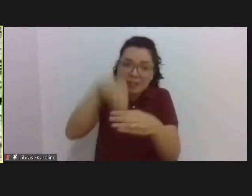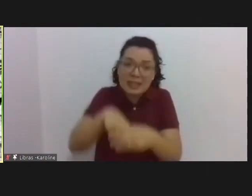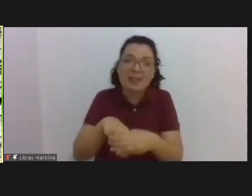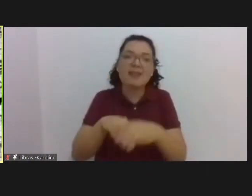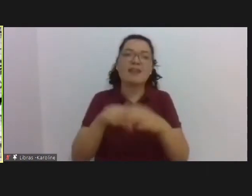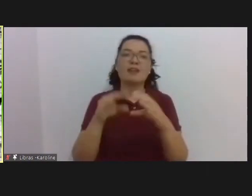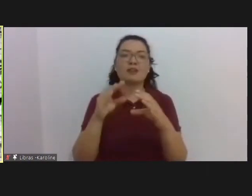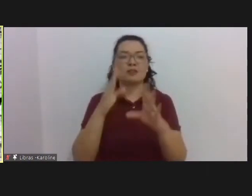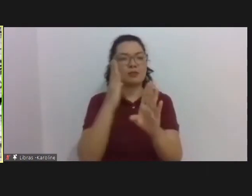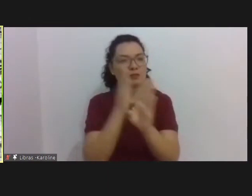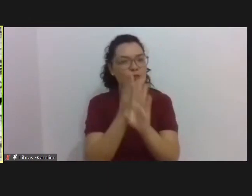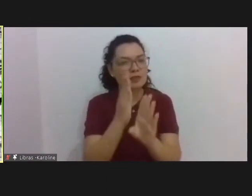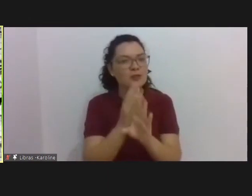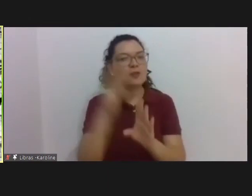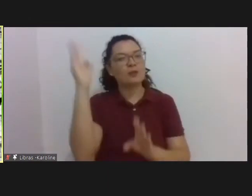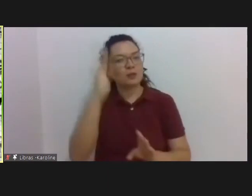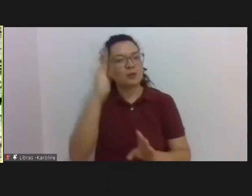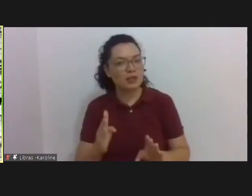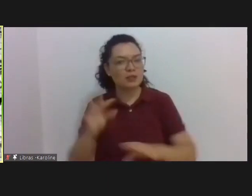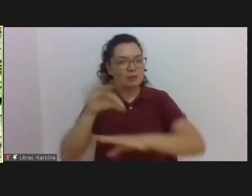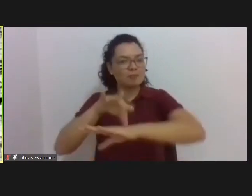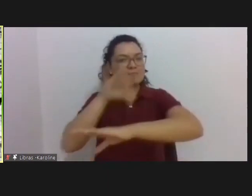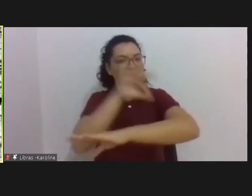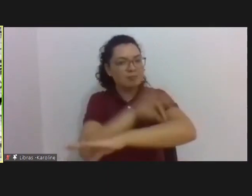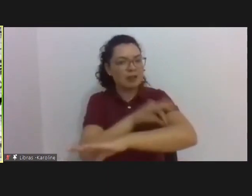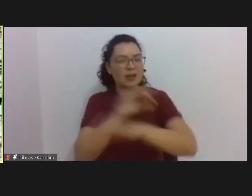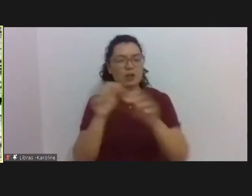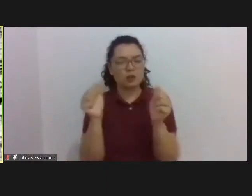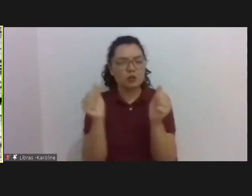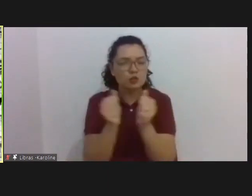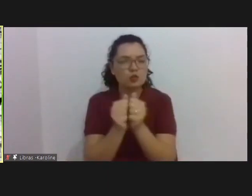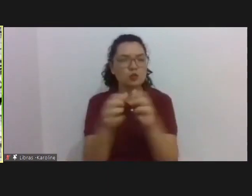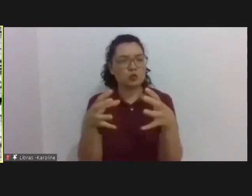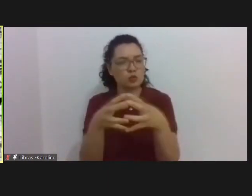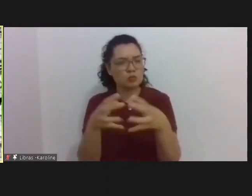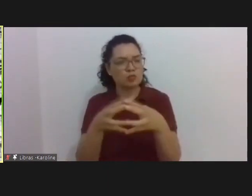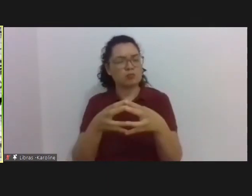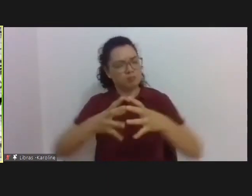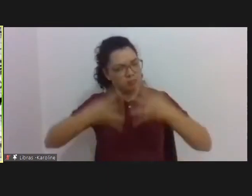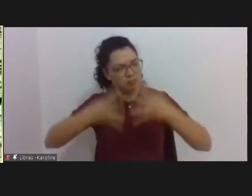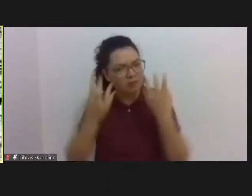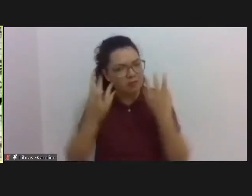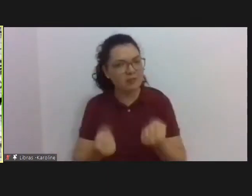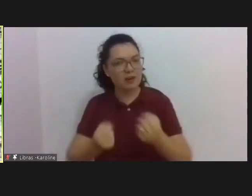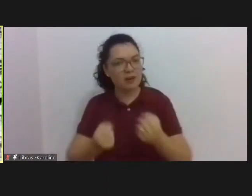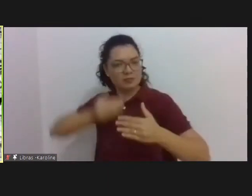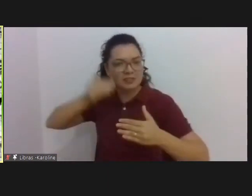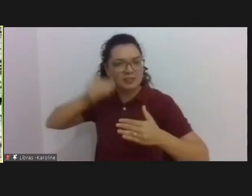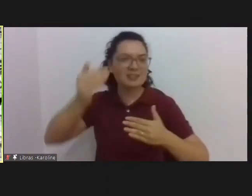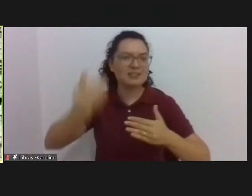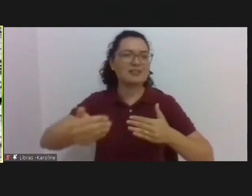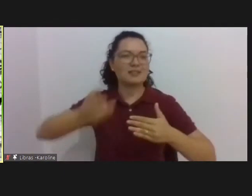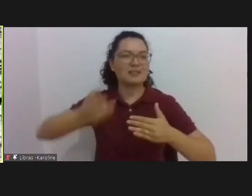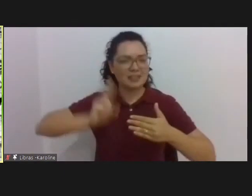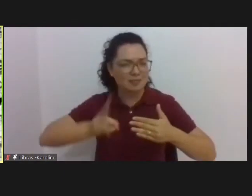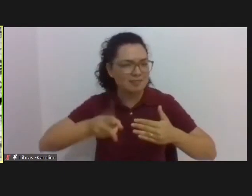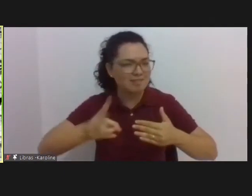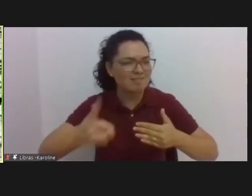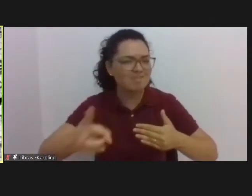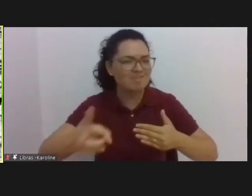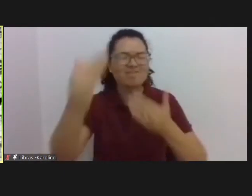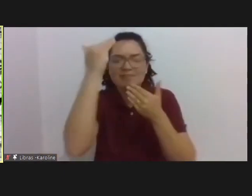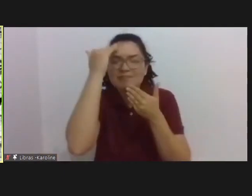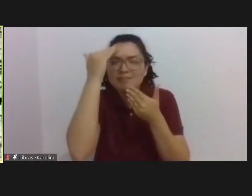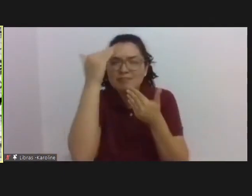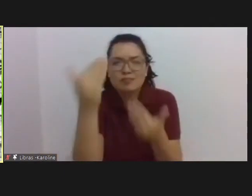coletivo, para o coletivo. Vamos em frente, sigamos juntos e protegidos. Muito obrigado. Em nome de